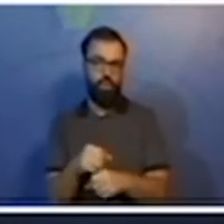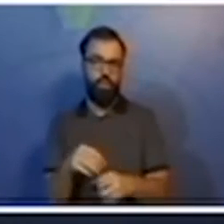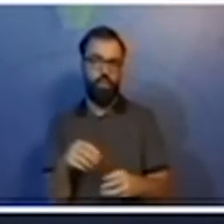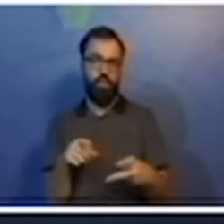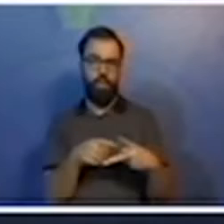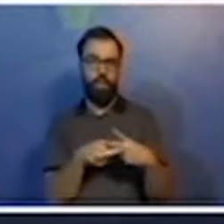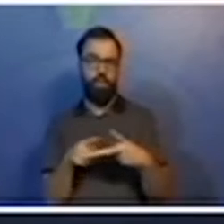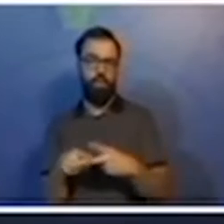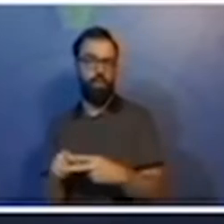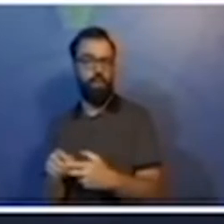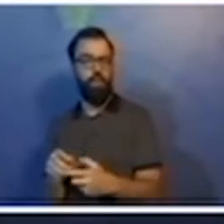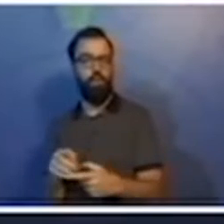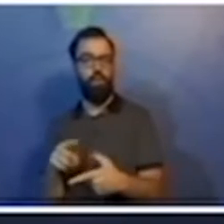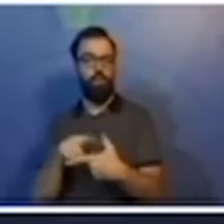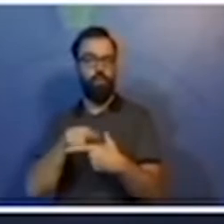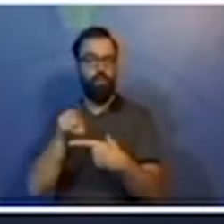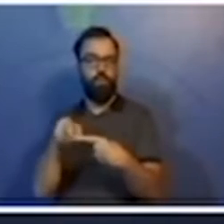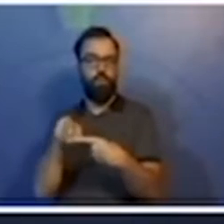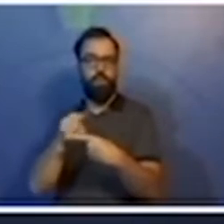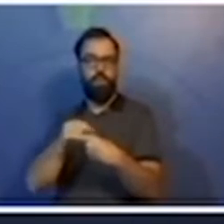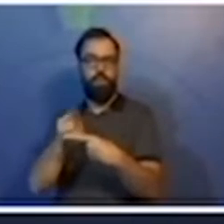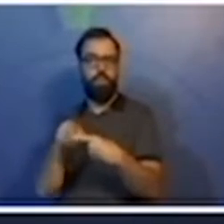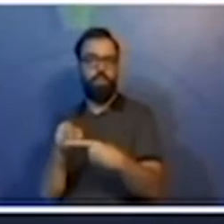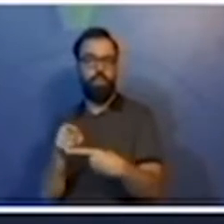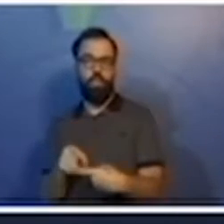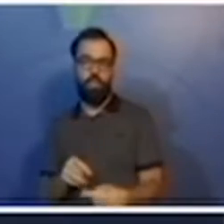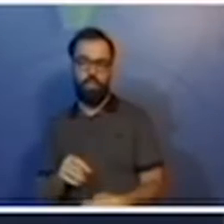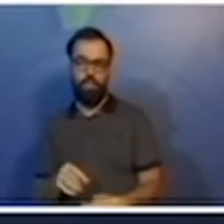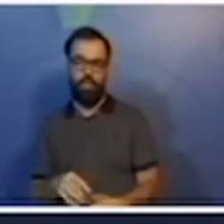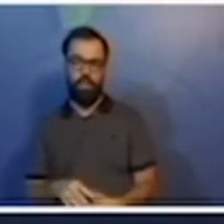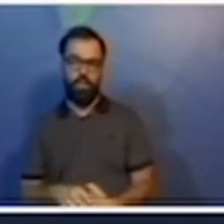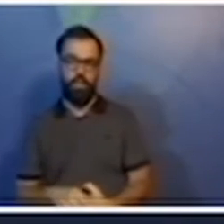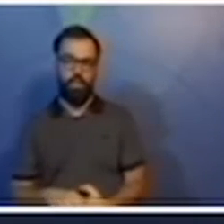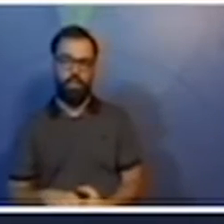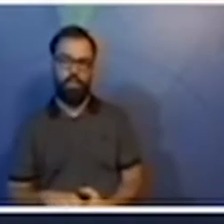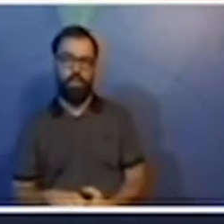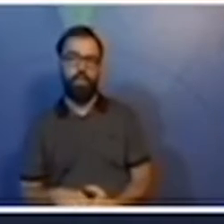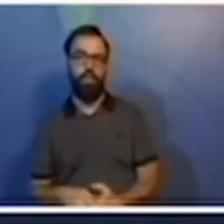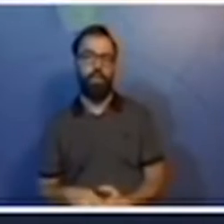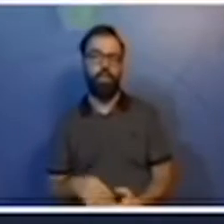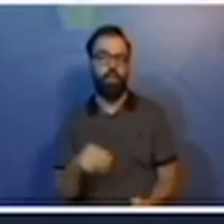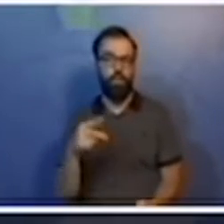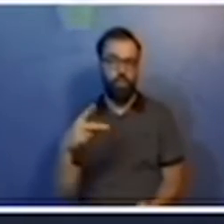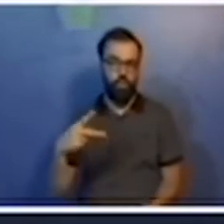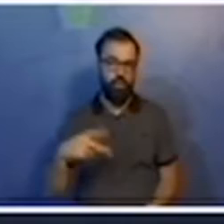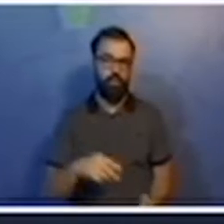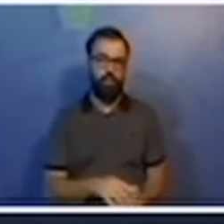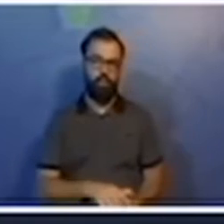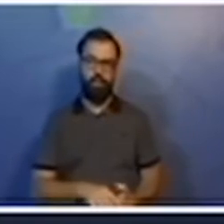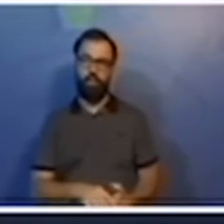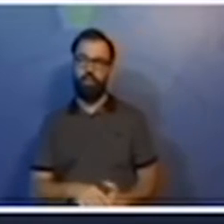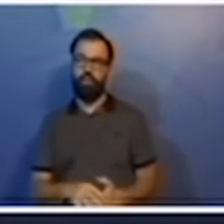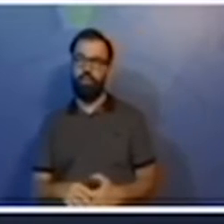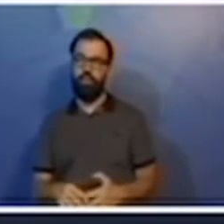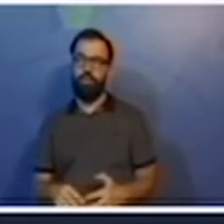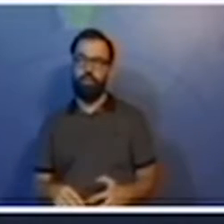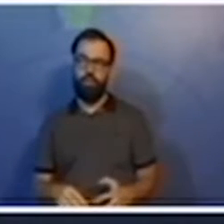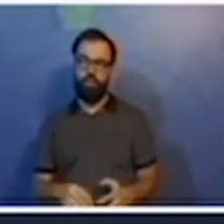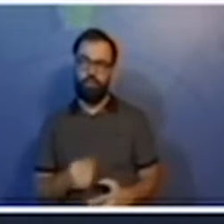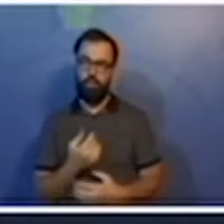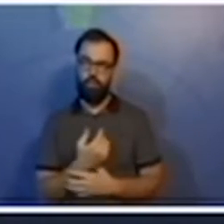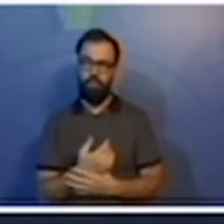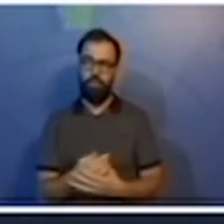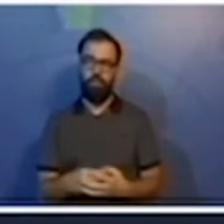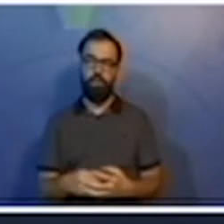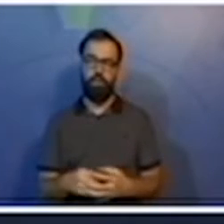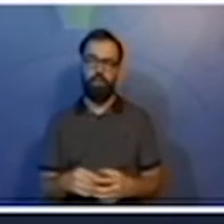Não precisa de calculadora para fazer, hein? Qual vai ser o complemento do ângulo de 35